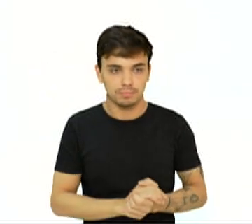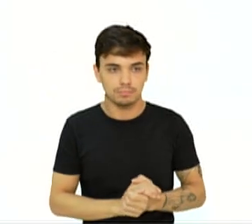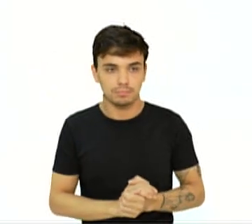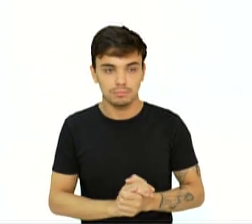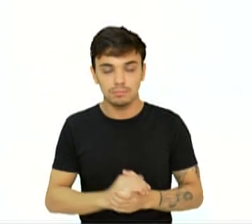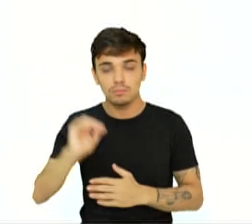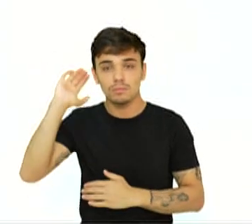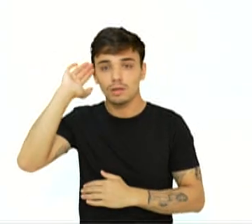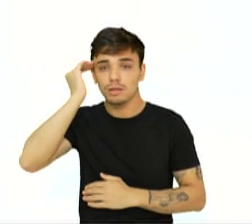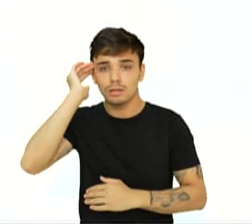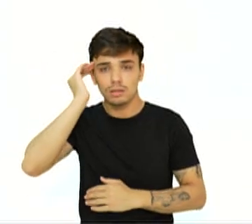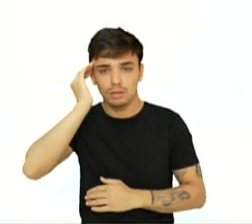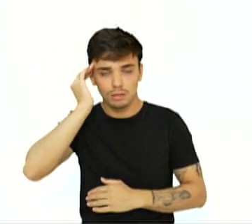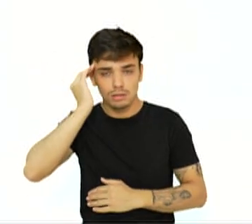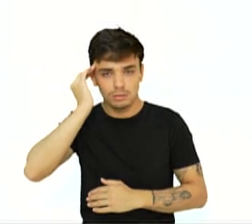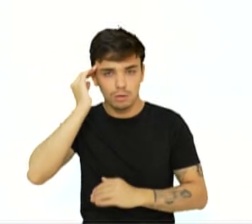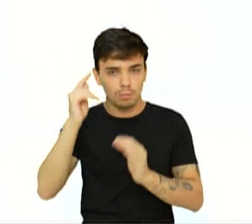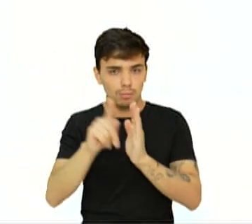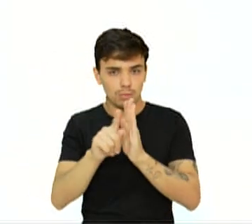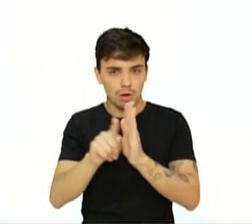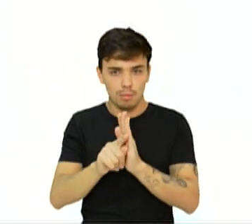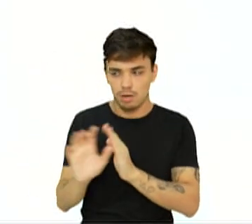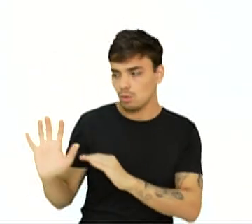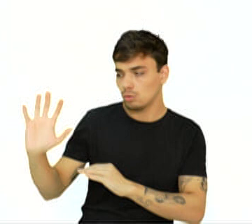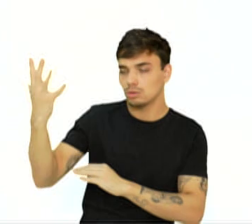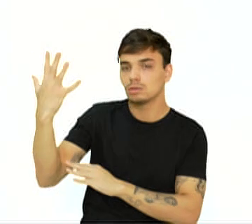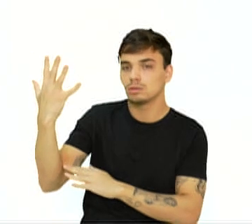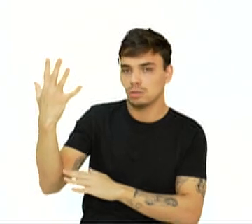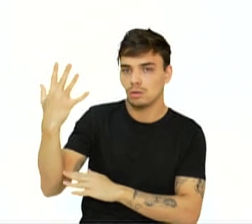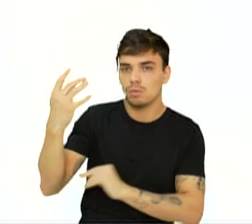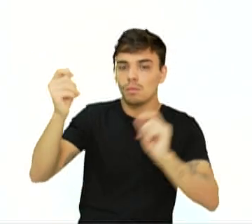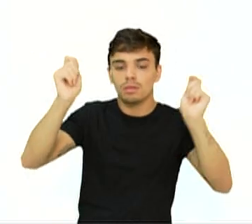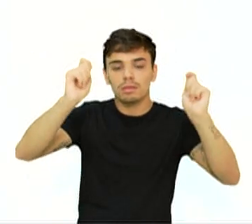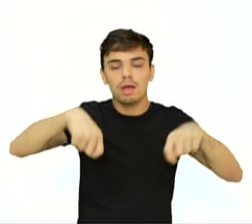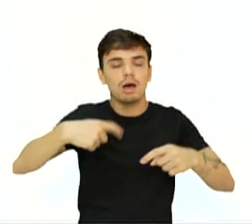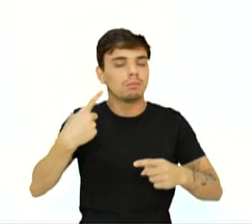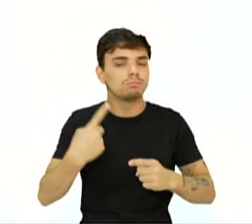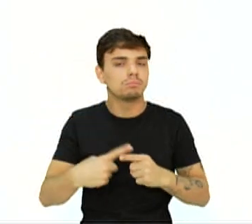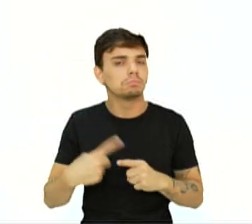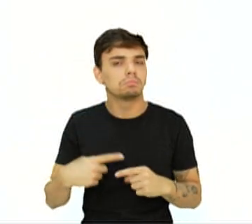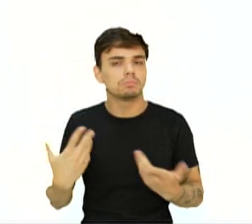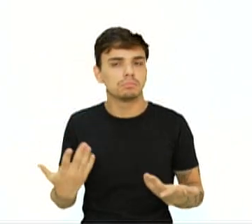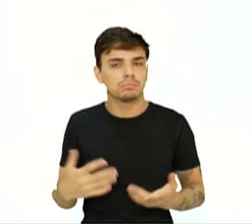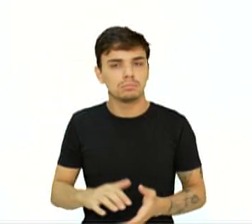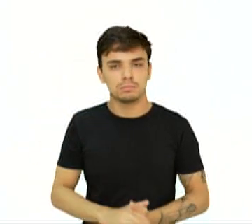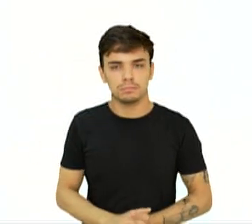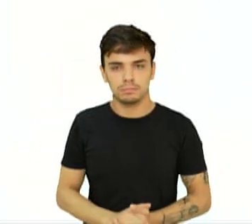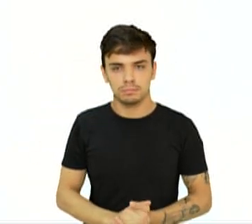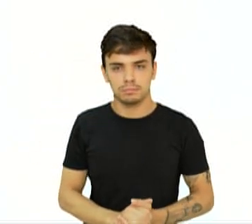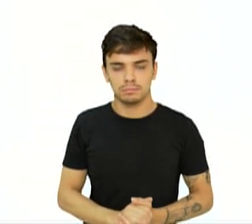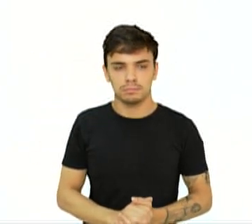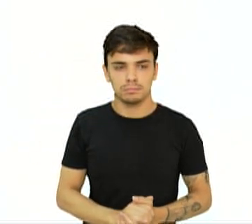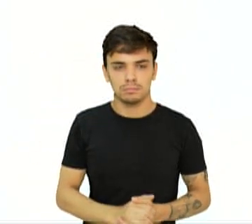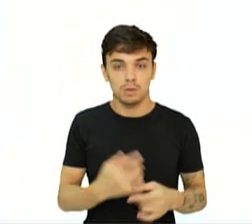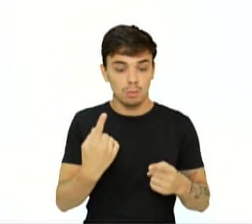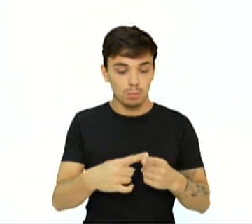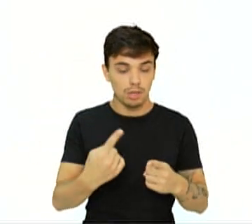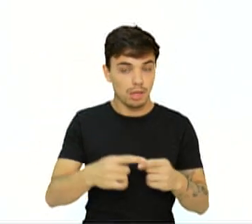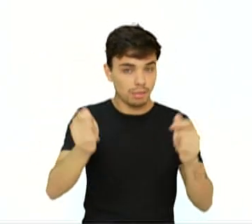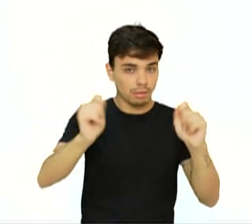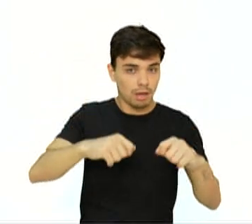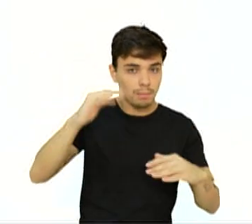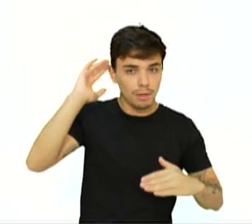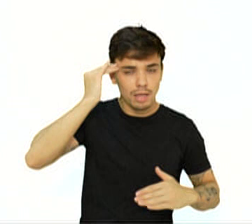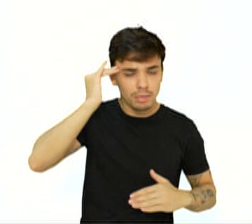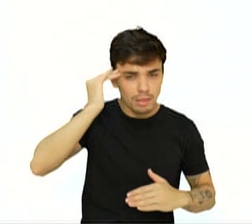A interpretação do fenômeno citado só foi possível por quê? Então, ó, por que foi possível interpretar